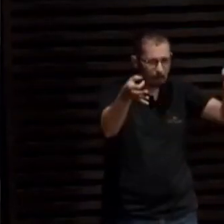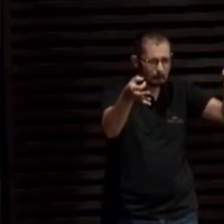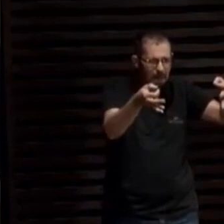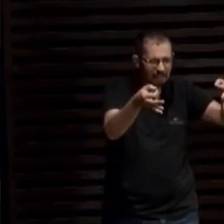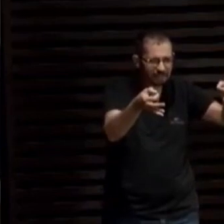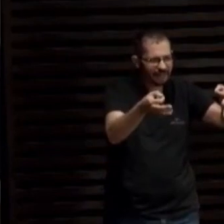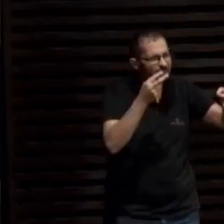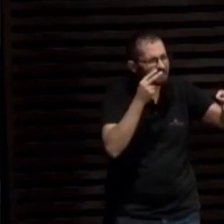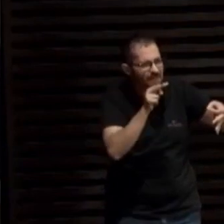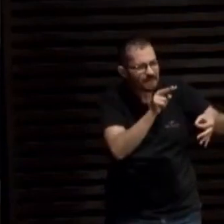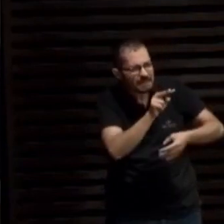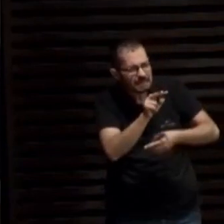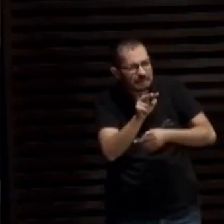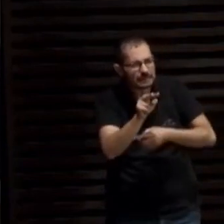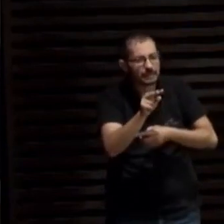existe uma